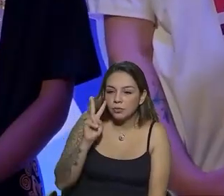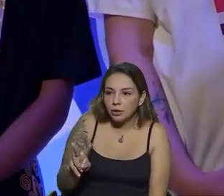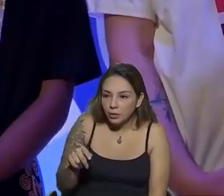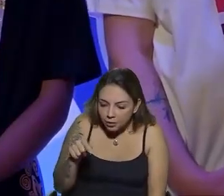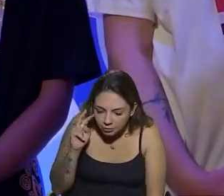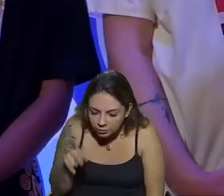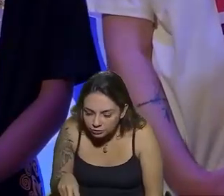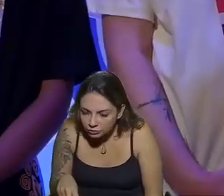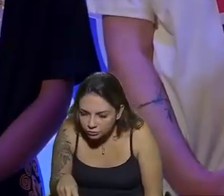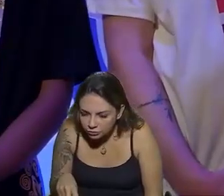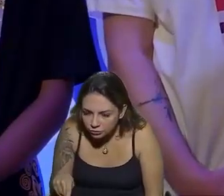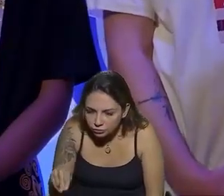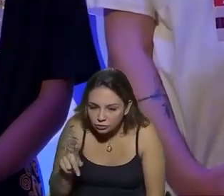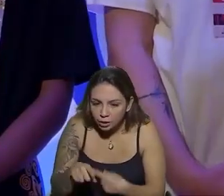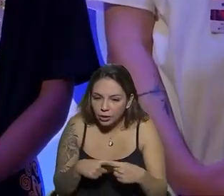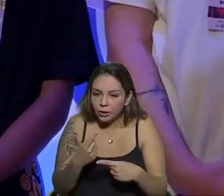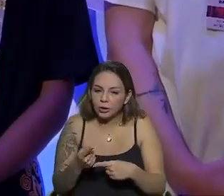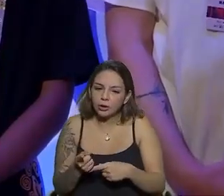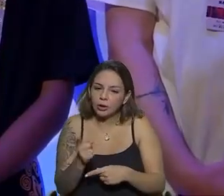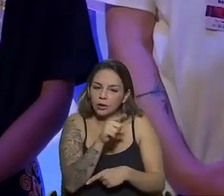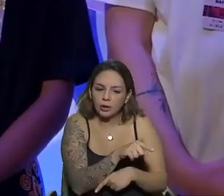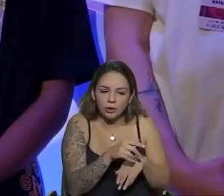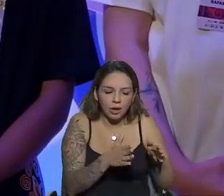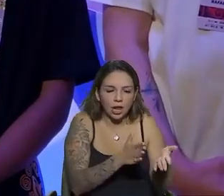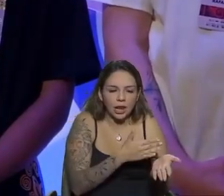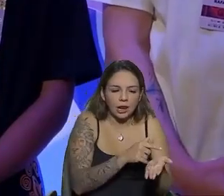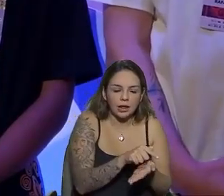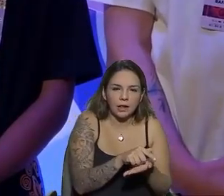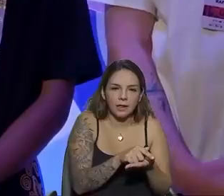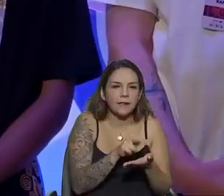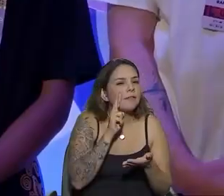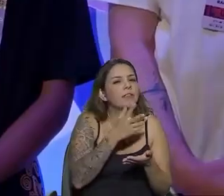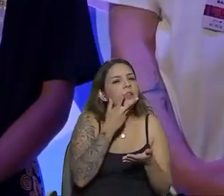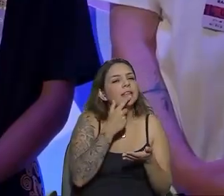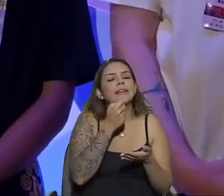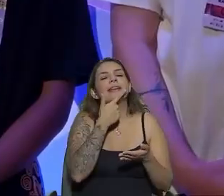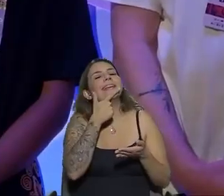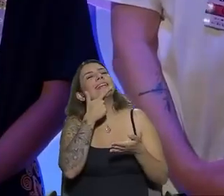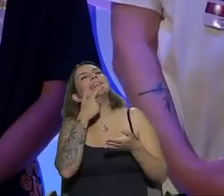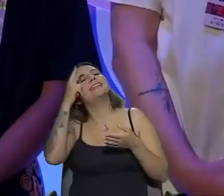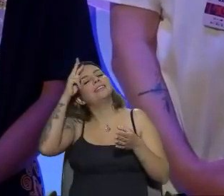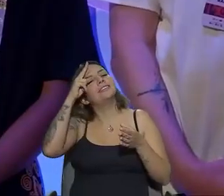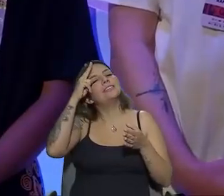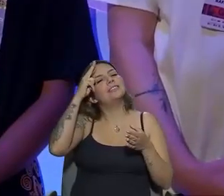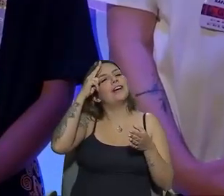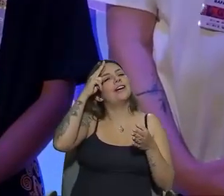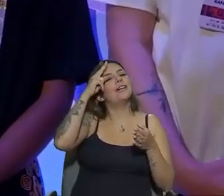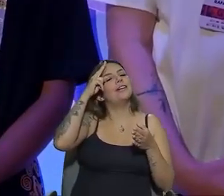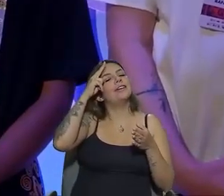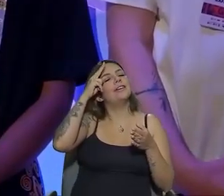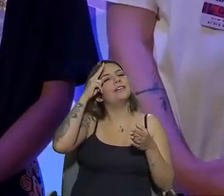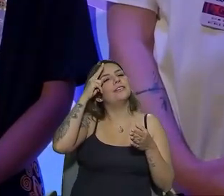para baixo. Depois, olhou para o caminho dos livros e viu crianças rindo com as histórias dos livros